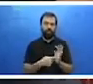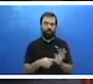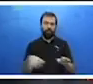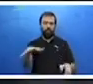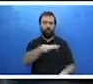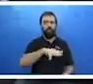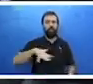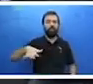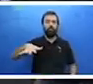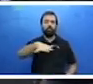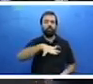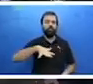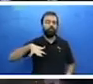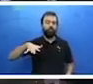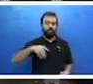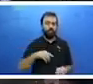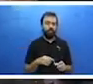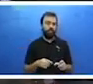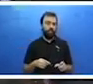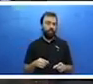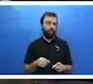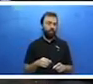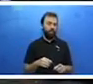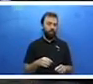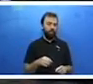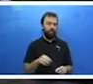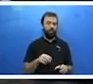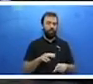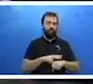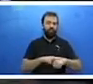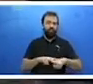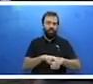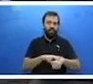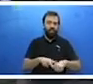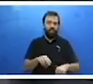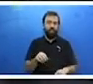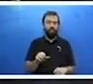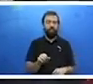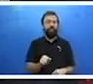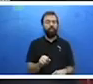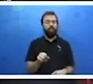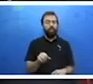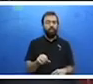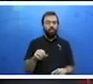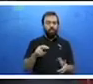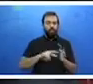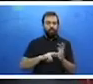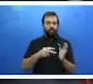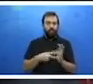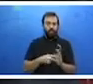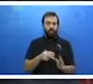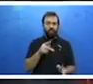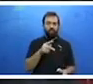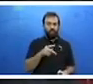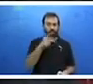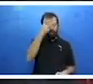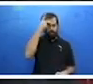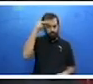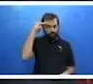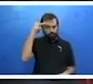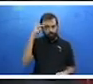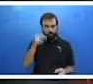população. Se a gente analisar esse gráfico, o que a gente percebe? Que na região norte, que tinha maior